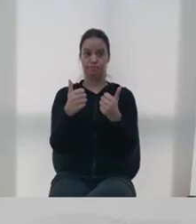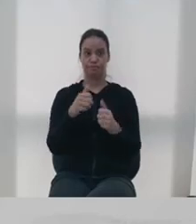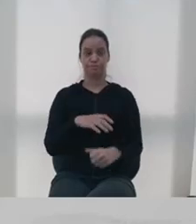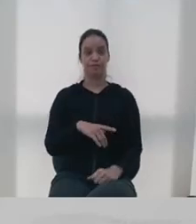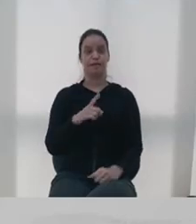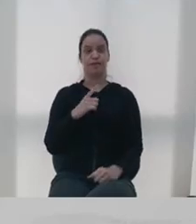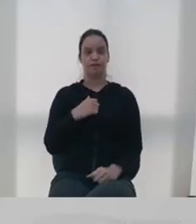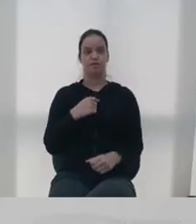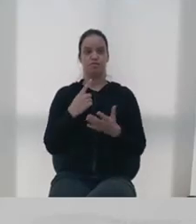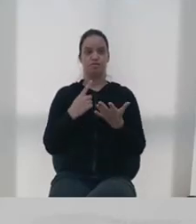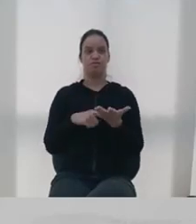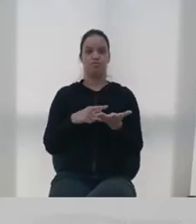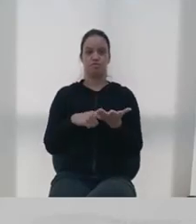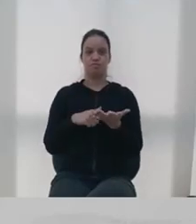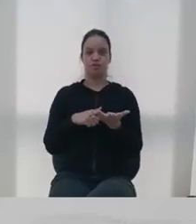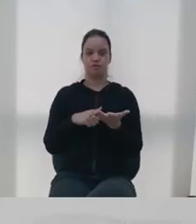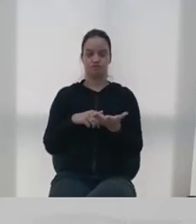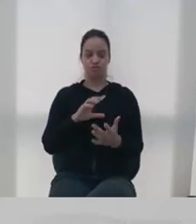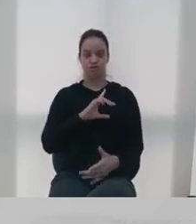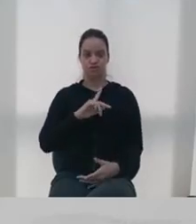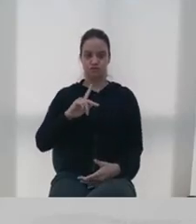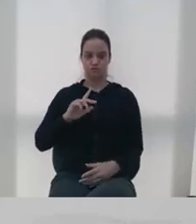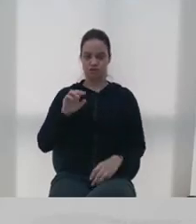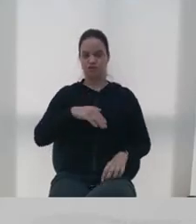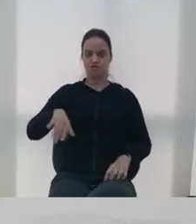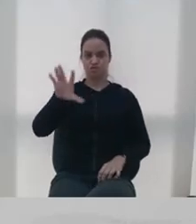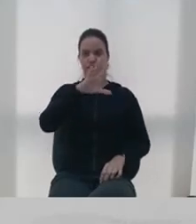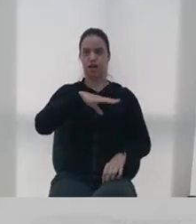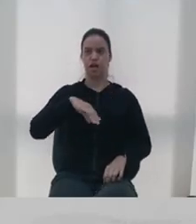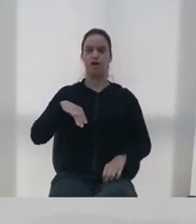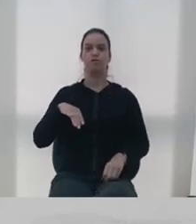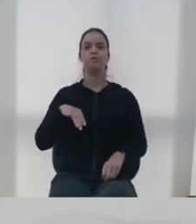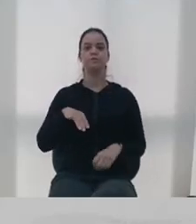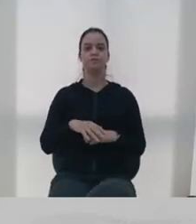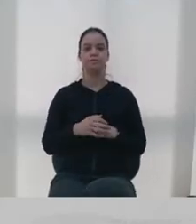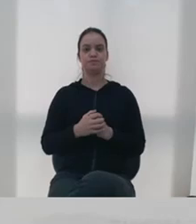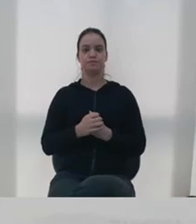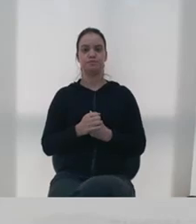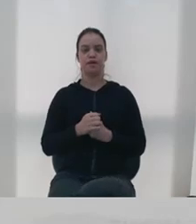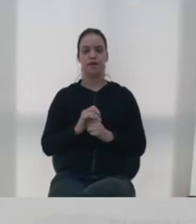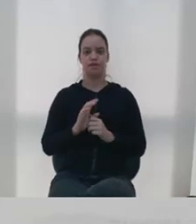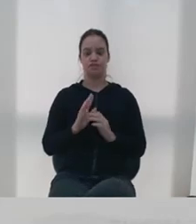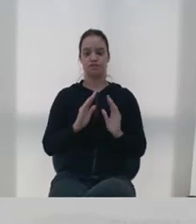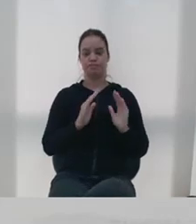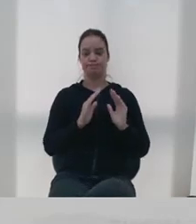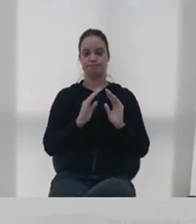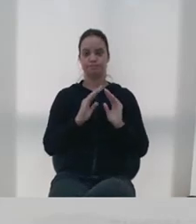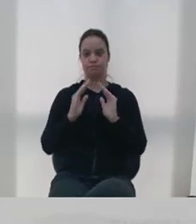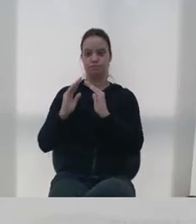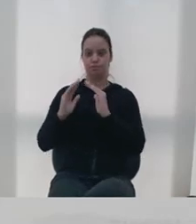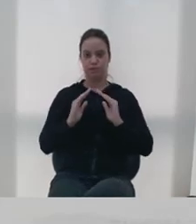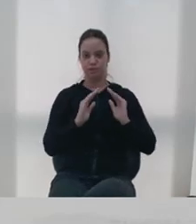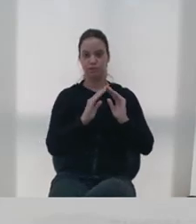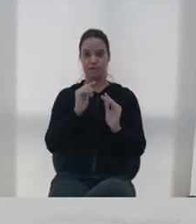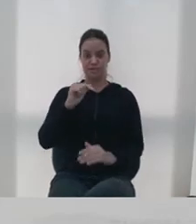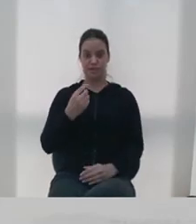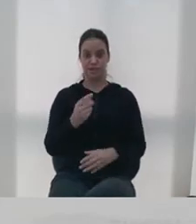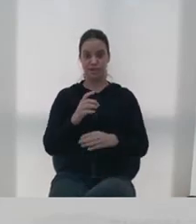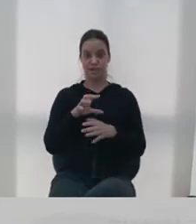aqui o compromisso da Defensoria Geral de dialogar, como sempre faz, com o núcleo de habitação e urbanismo, que